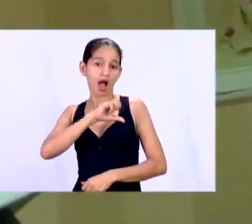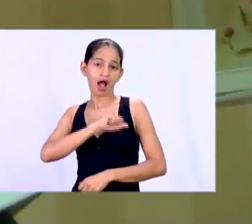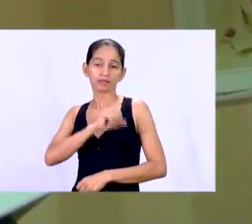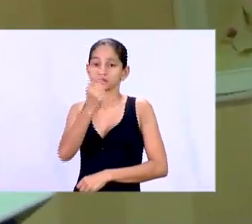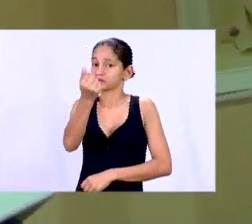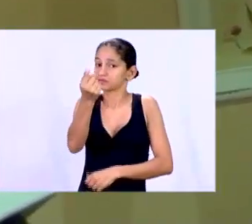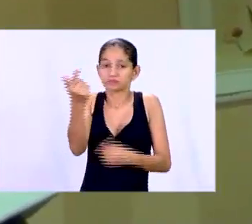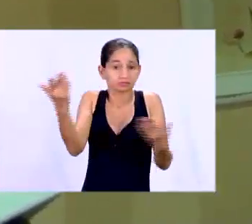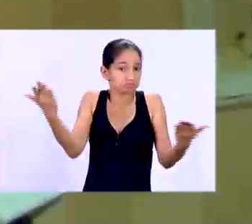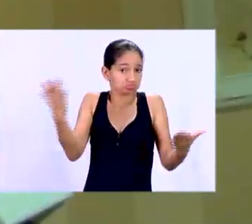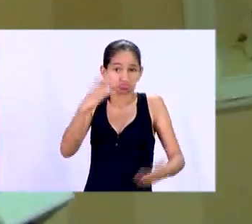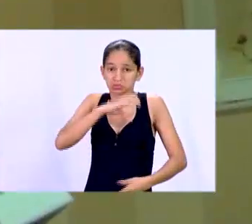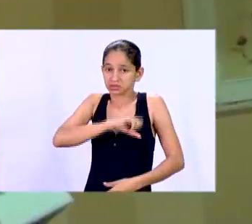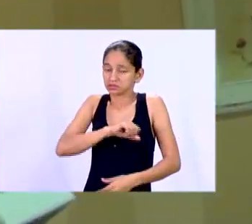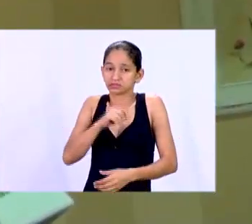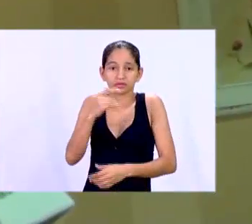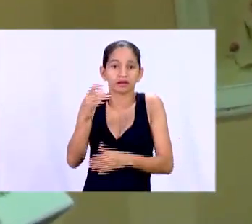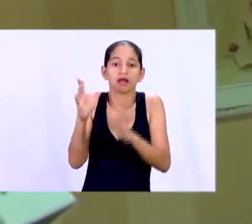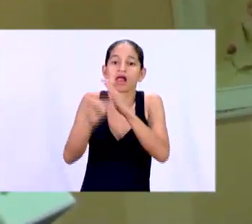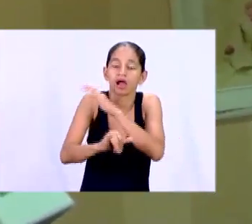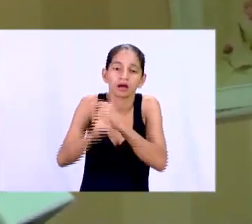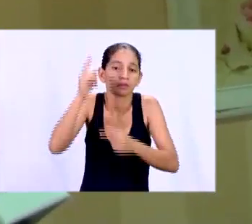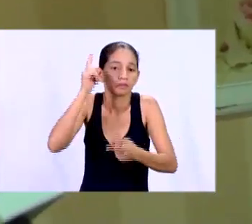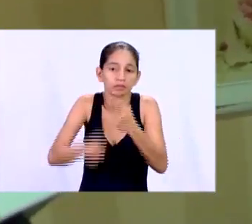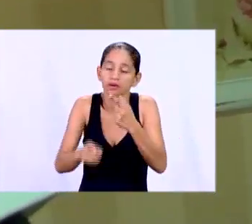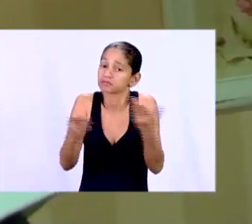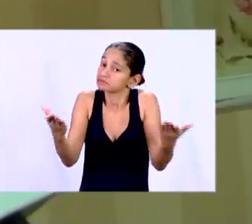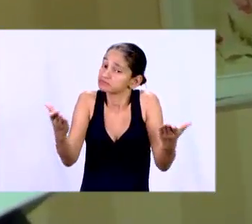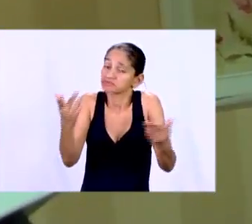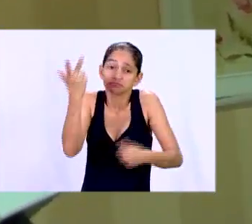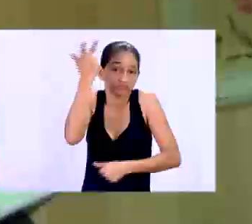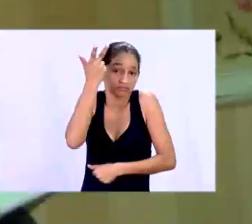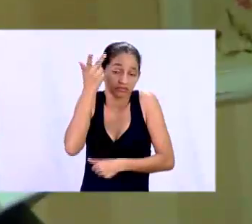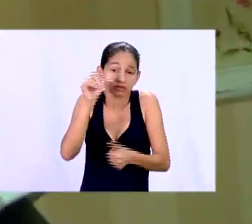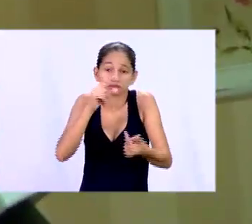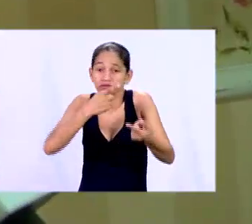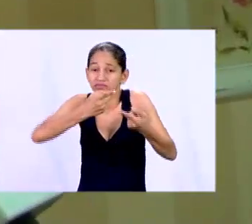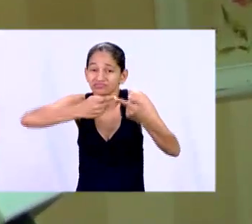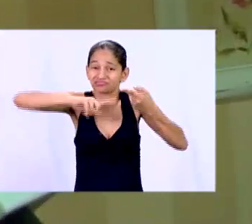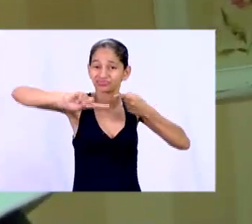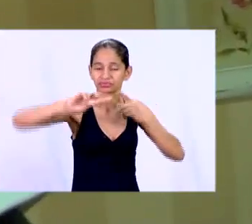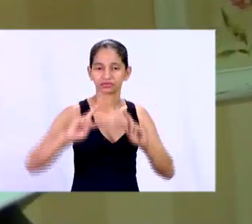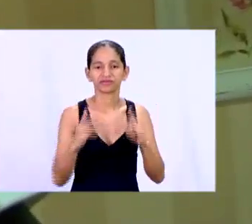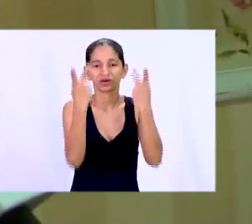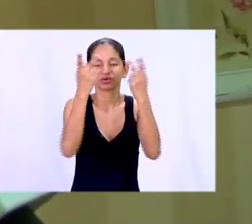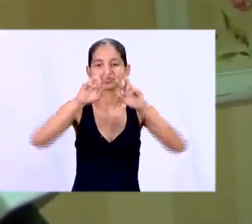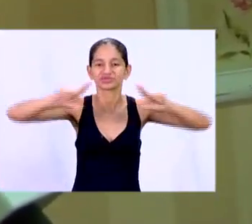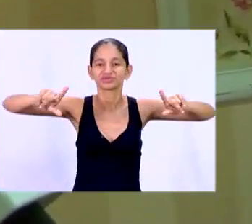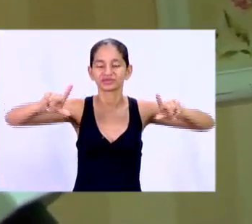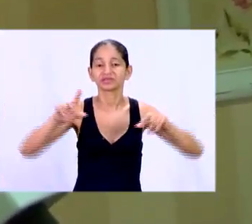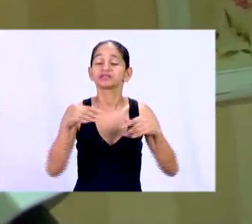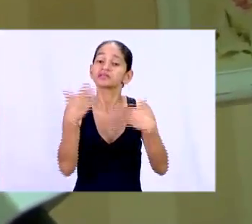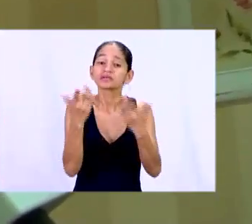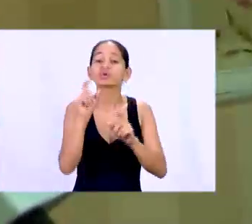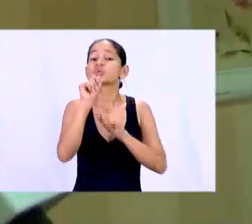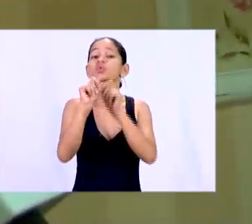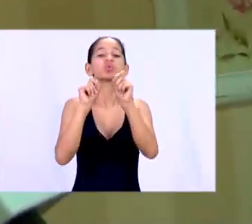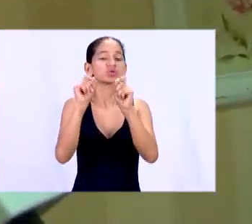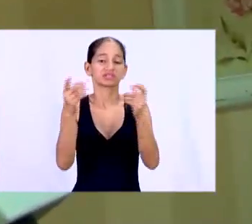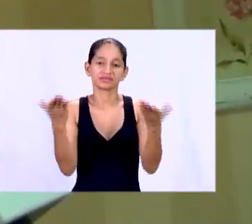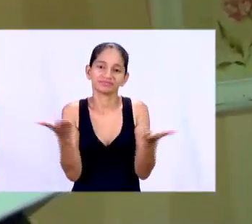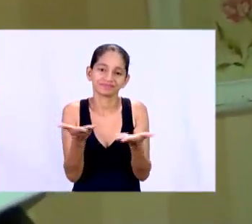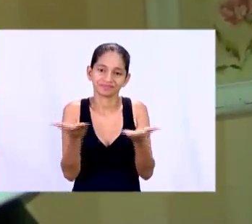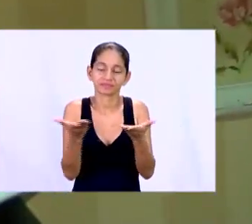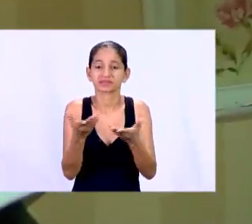dinheiro, podem amar fazer o que não se deve, mas a questão é, existe uma distorção de valores. Então, o que fazer? Eu acho